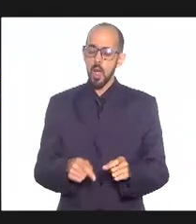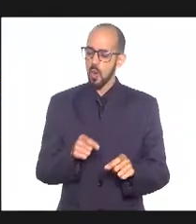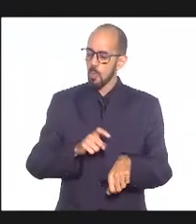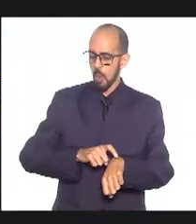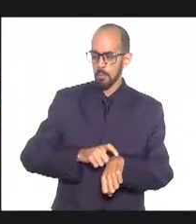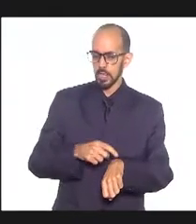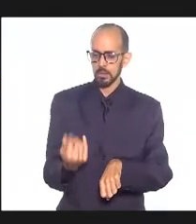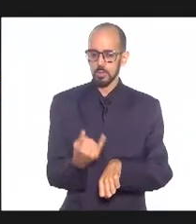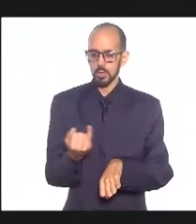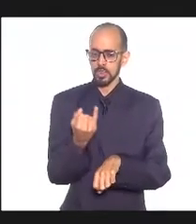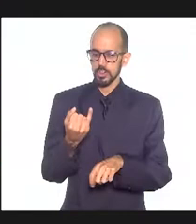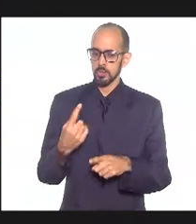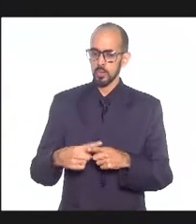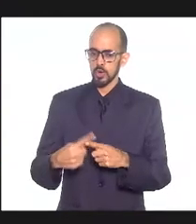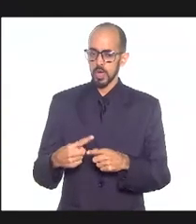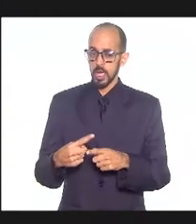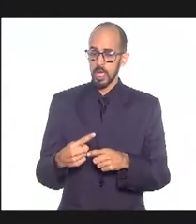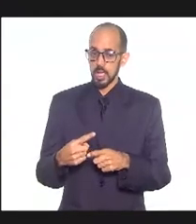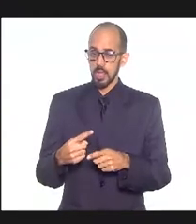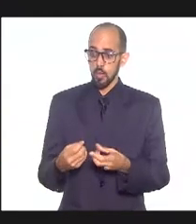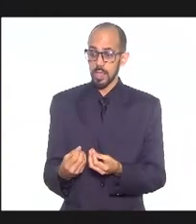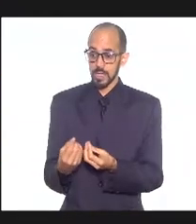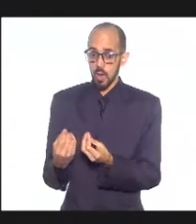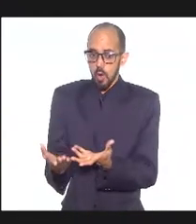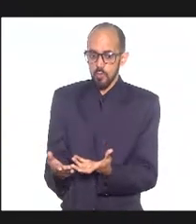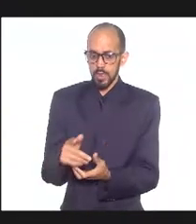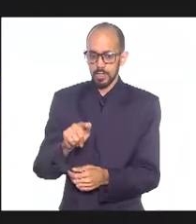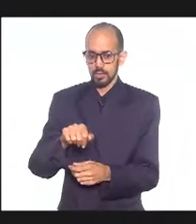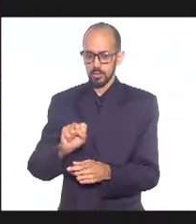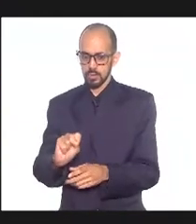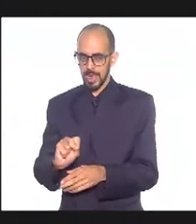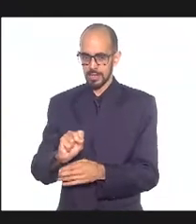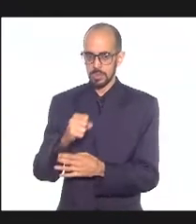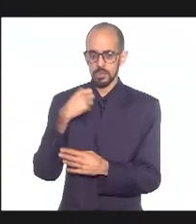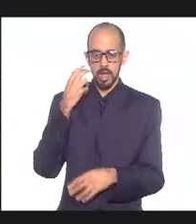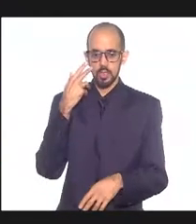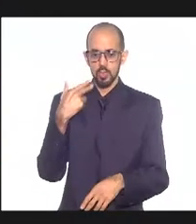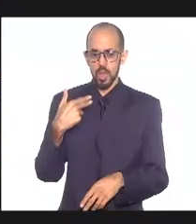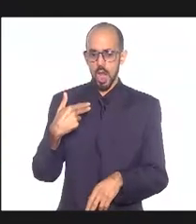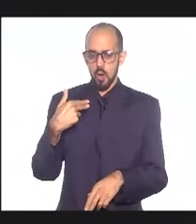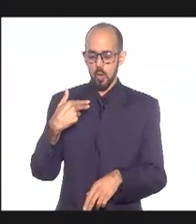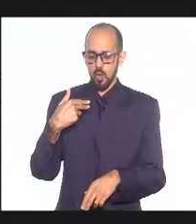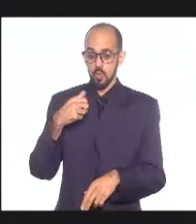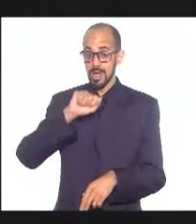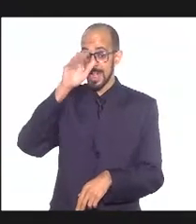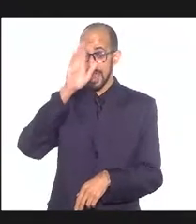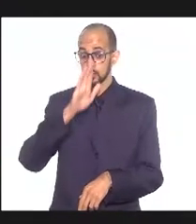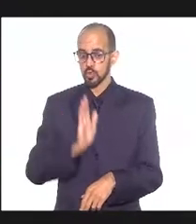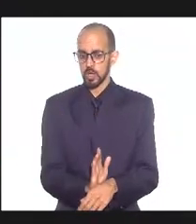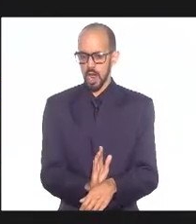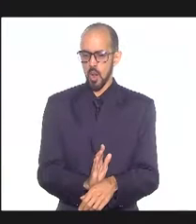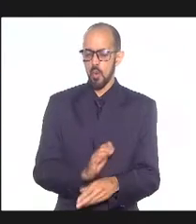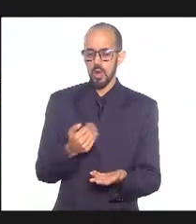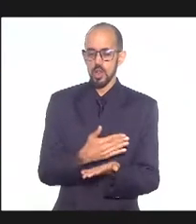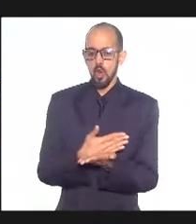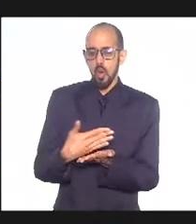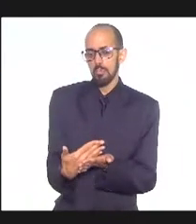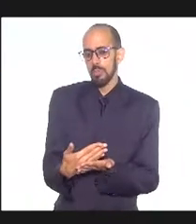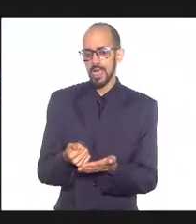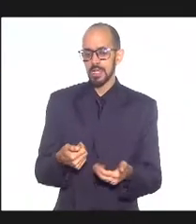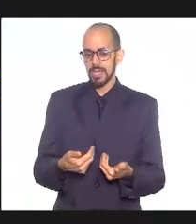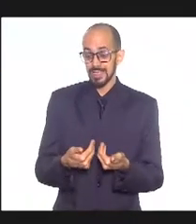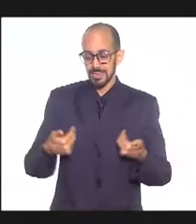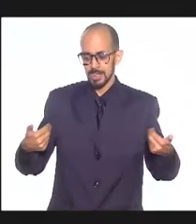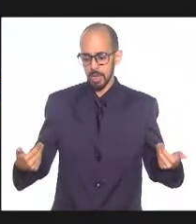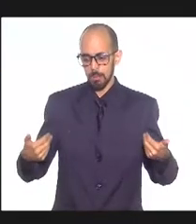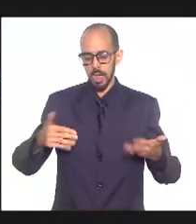de aumento da oferta do gás natural no Brasil, do gás natural especialmente do gás nacional, porque ele começa a segregar algumas fases